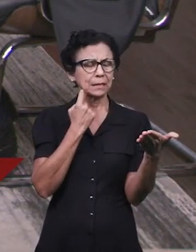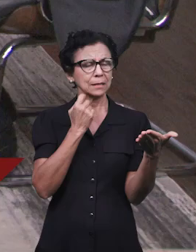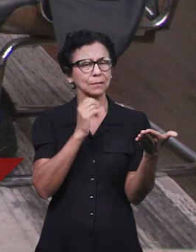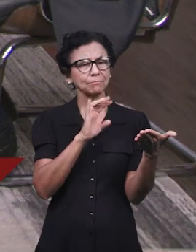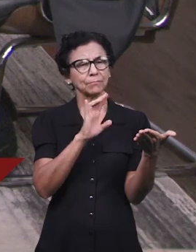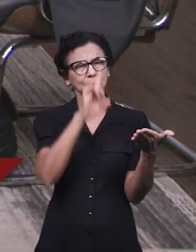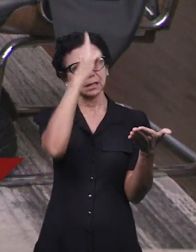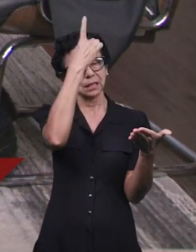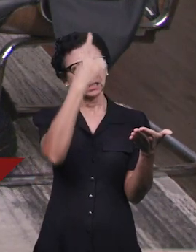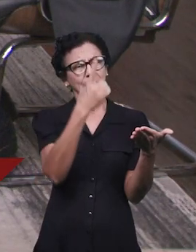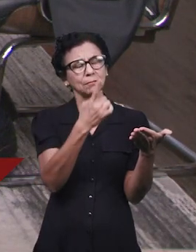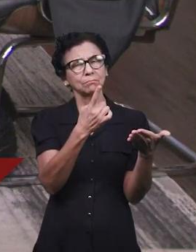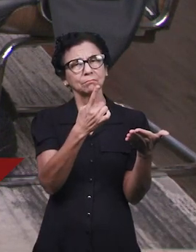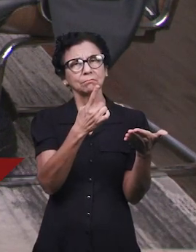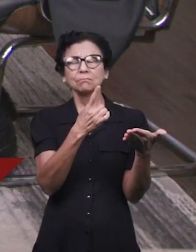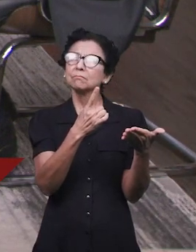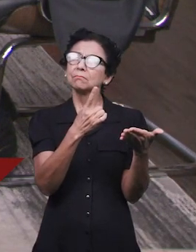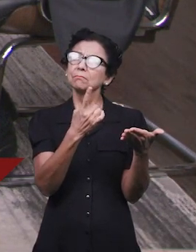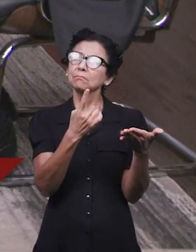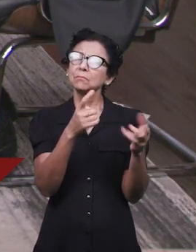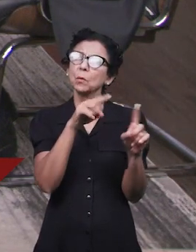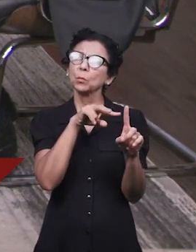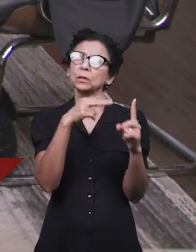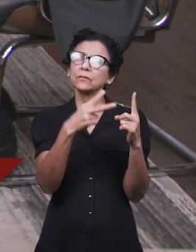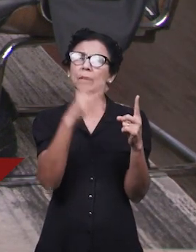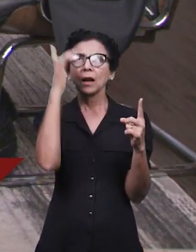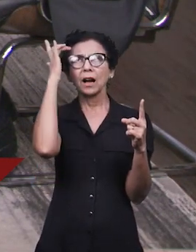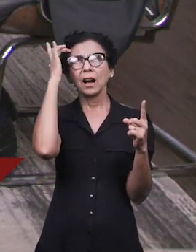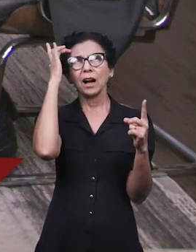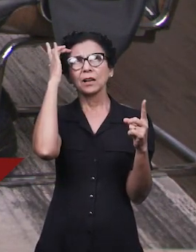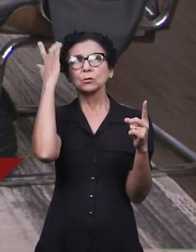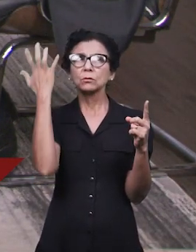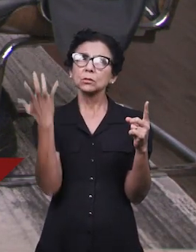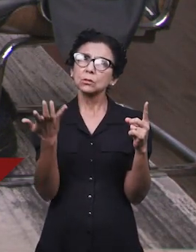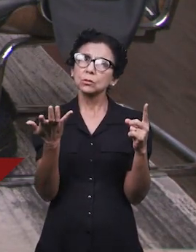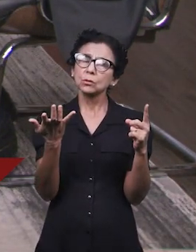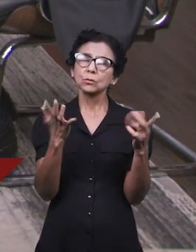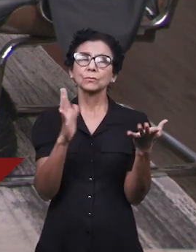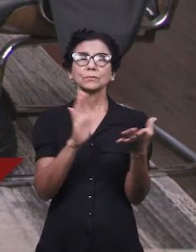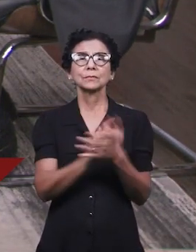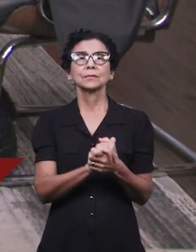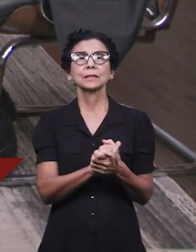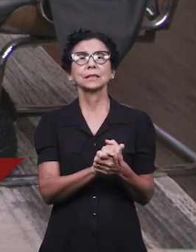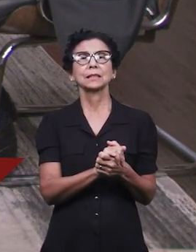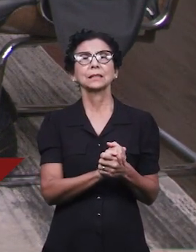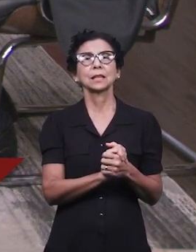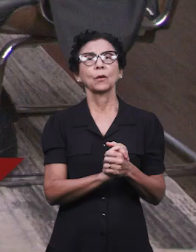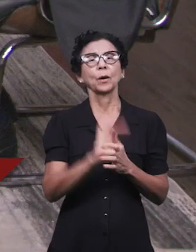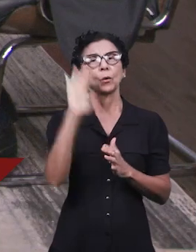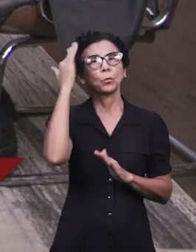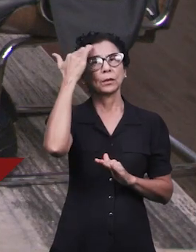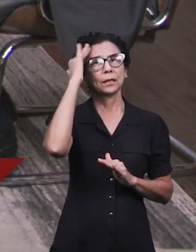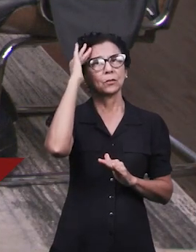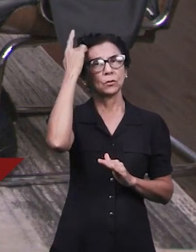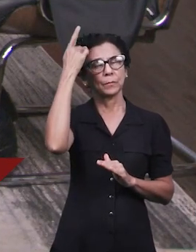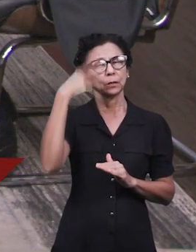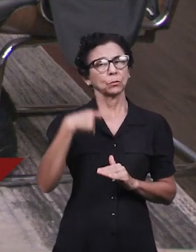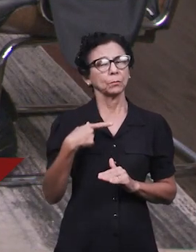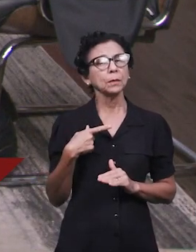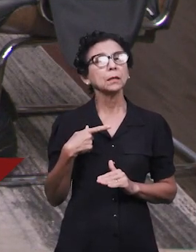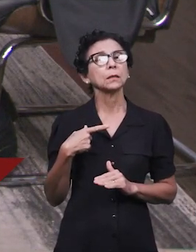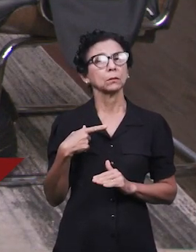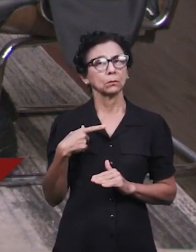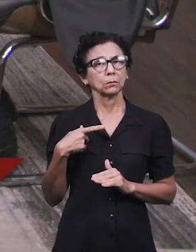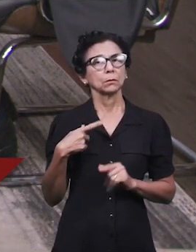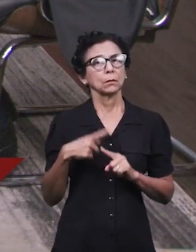que é assim, isso se chama interpretação. Mas o livro não, o livro é de revelação, porque a revelação diz assim, revelação de Jesus